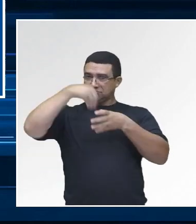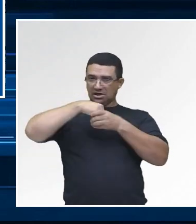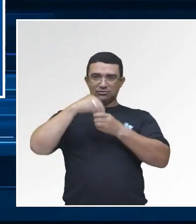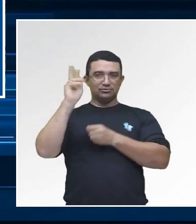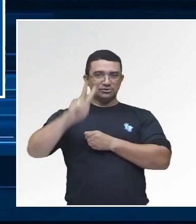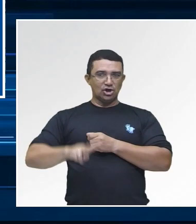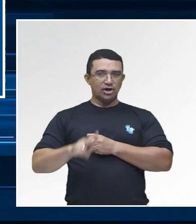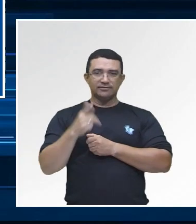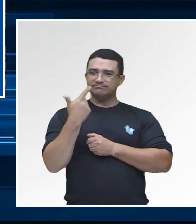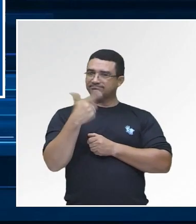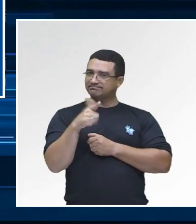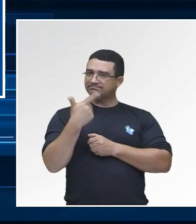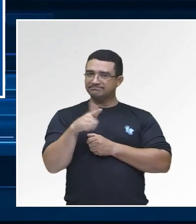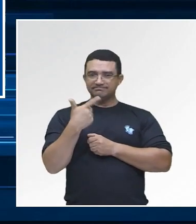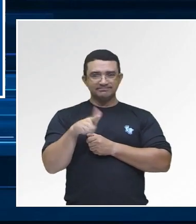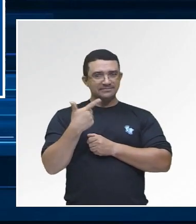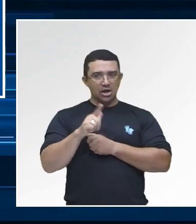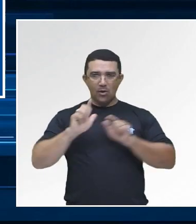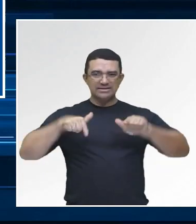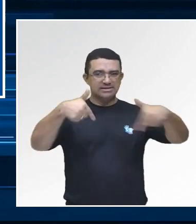participa da ação,